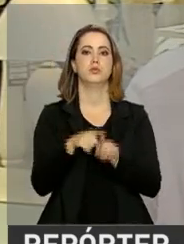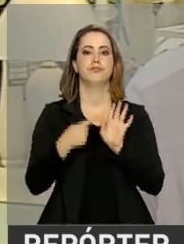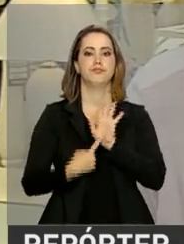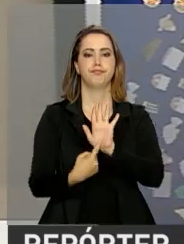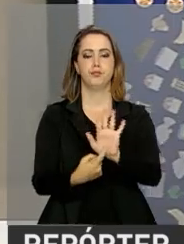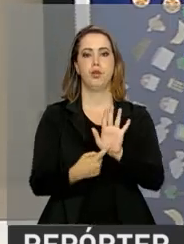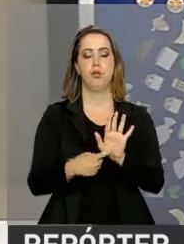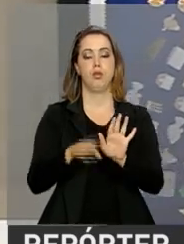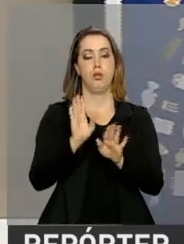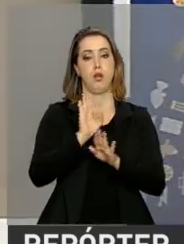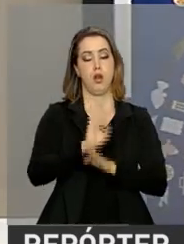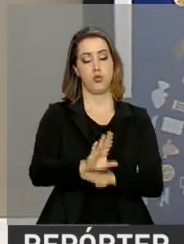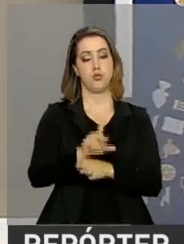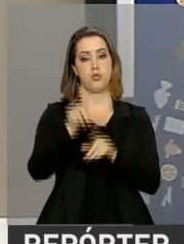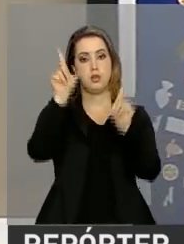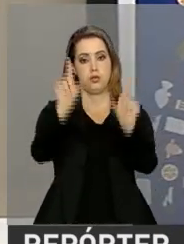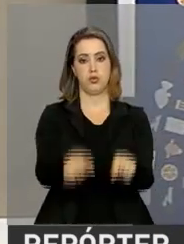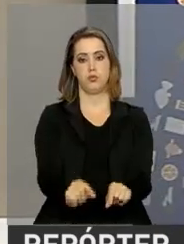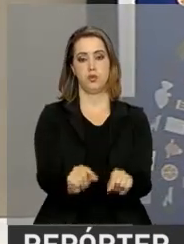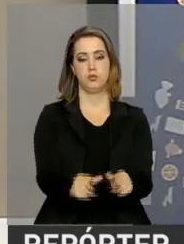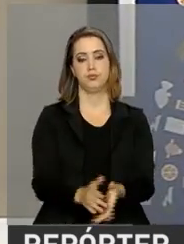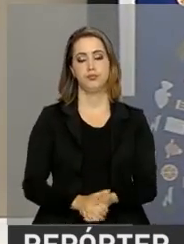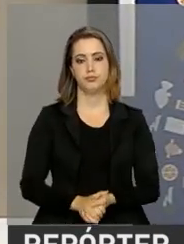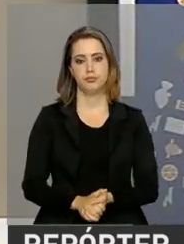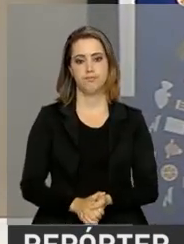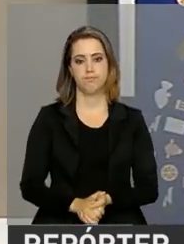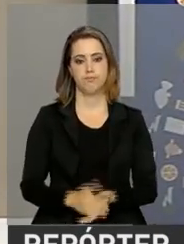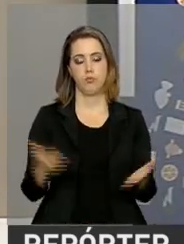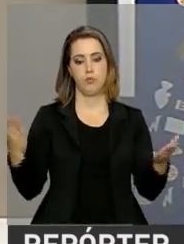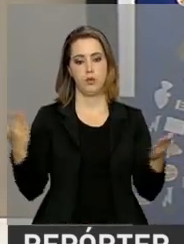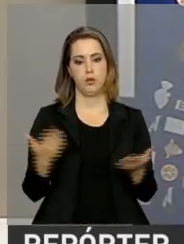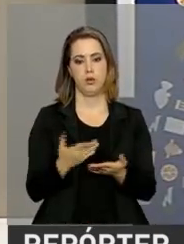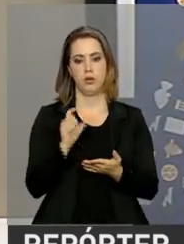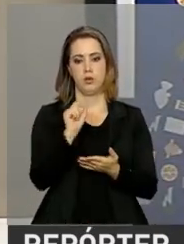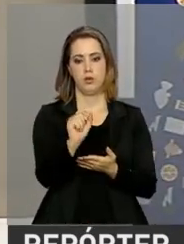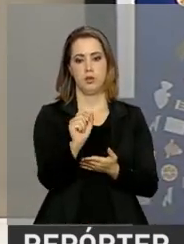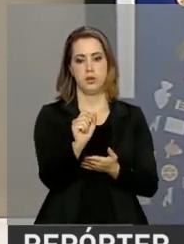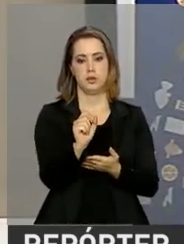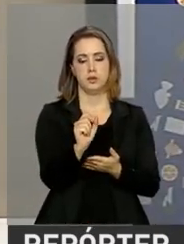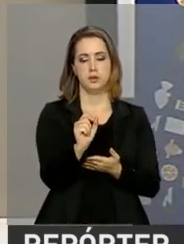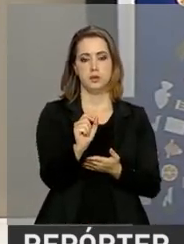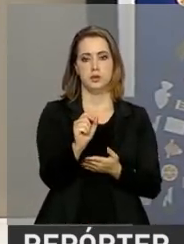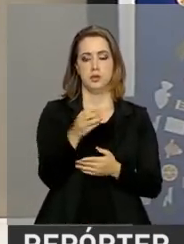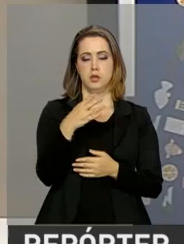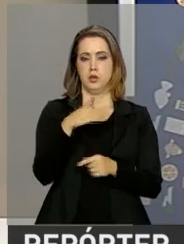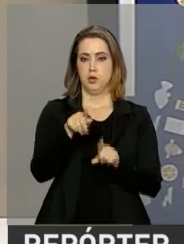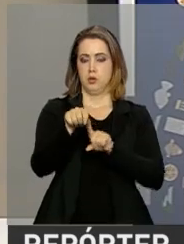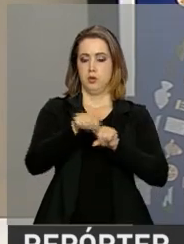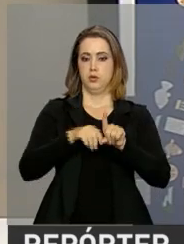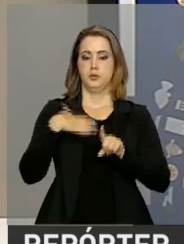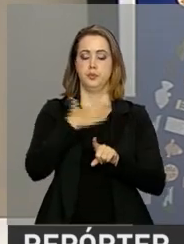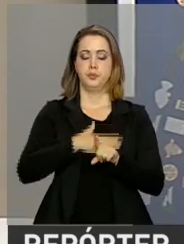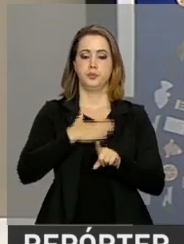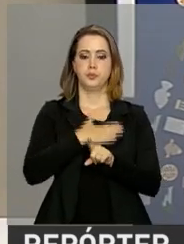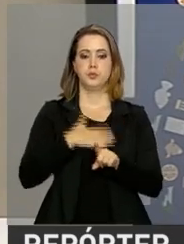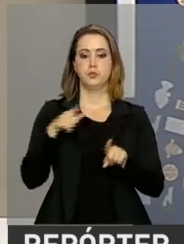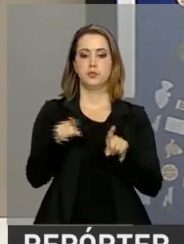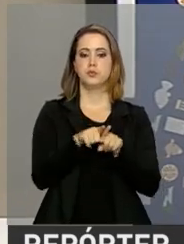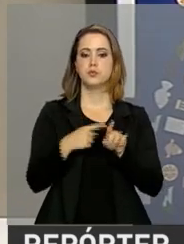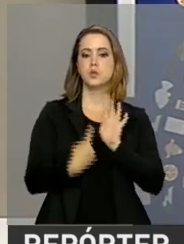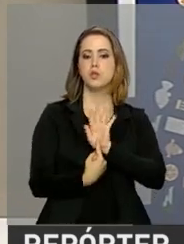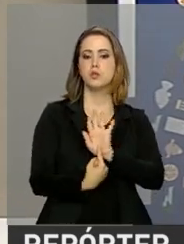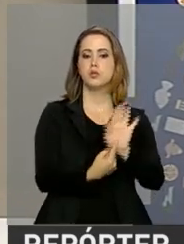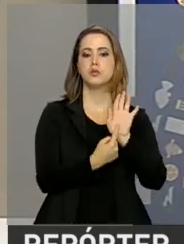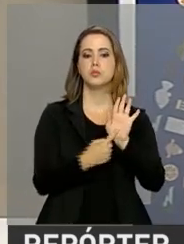vendas o comércio em agosto ele tá reagindo a uma conjuntura de deterioração do das condições de mercado de